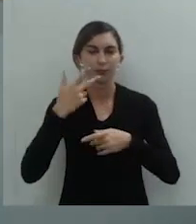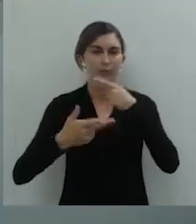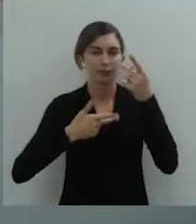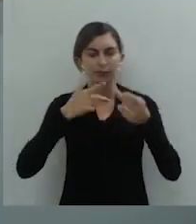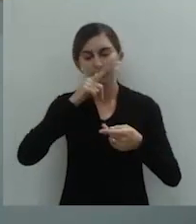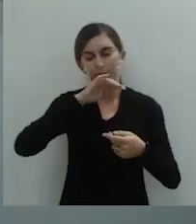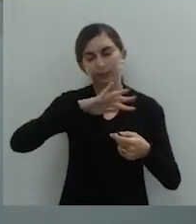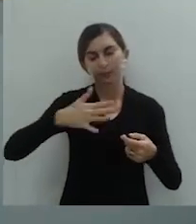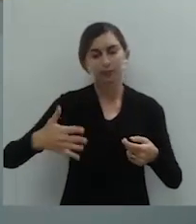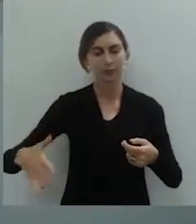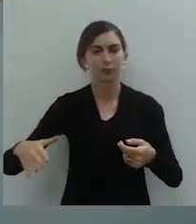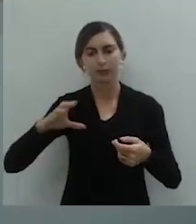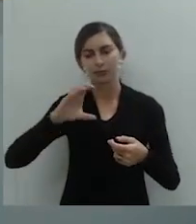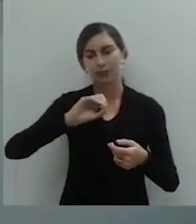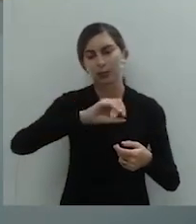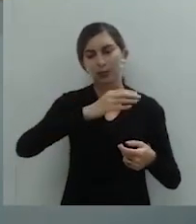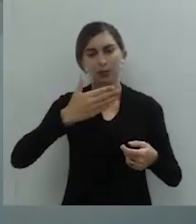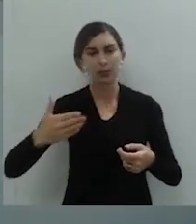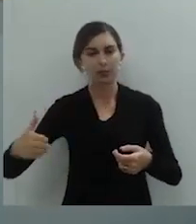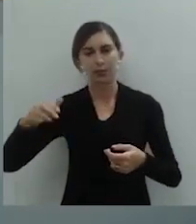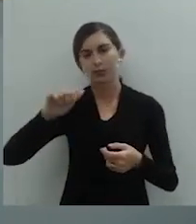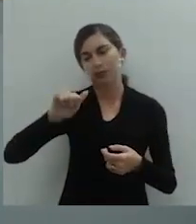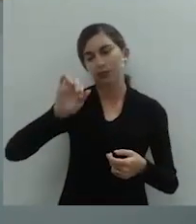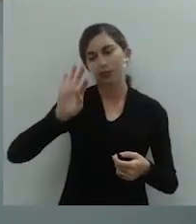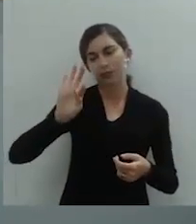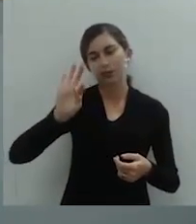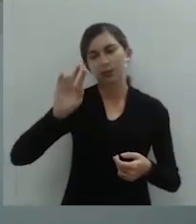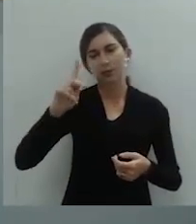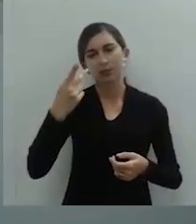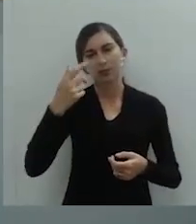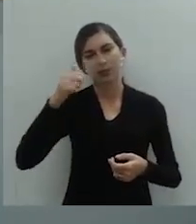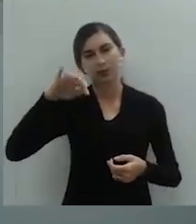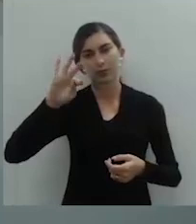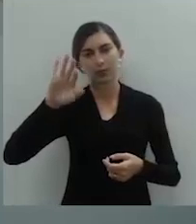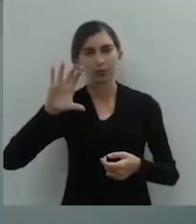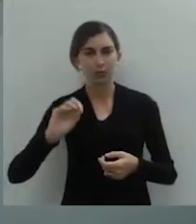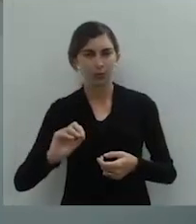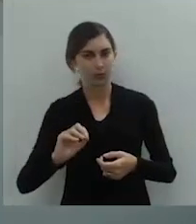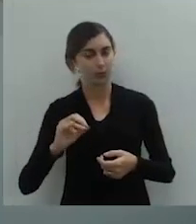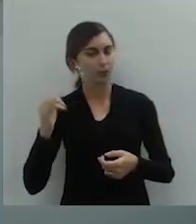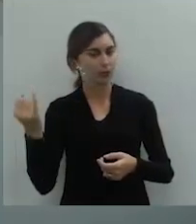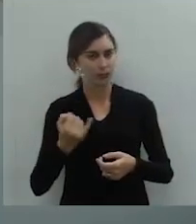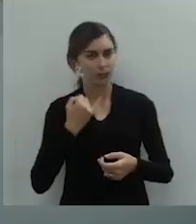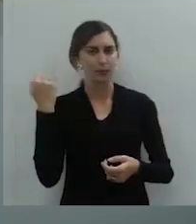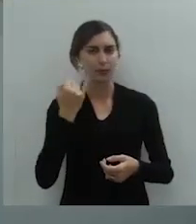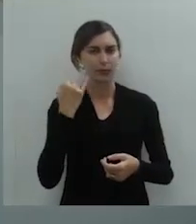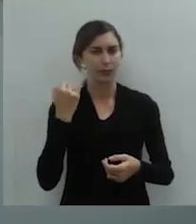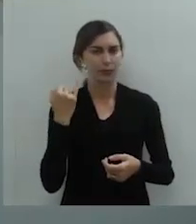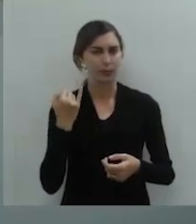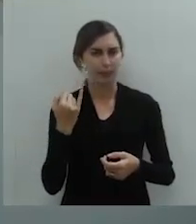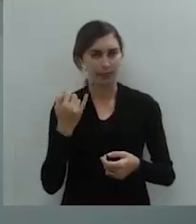falando do Oceano Atlântico. É importante que